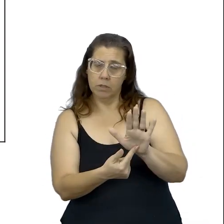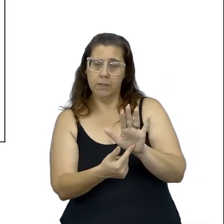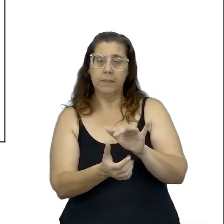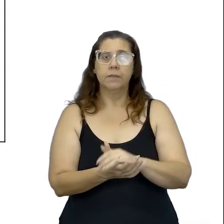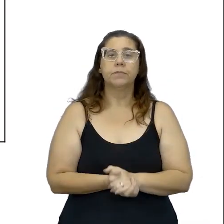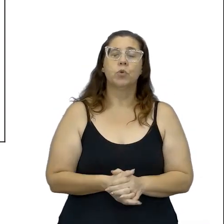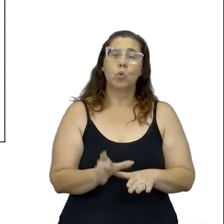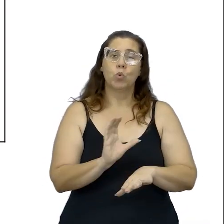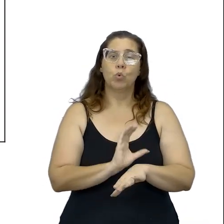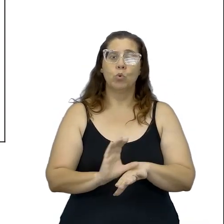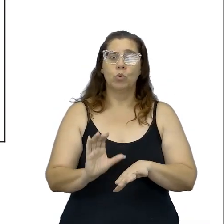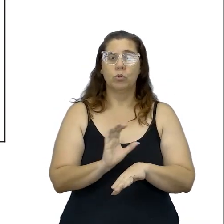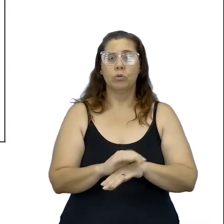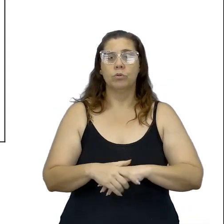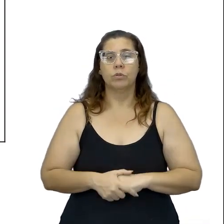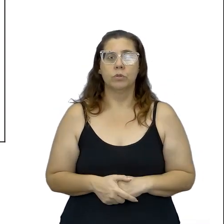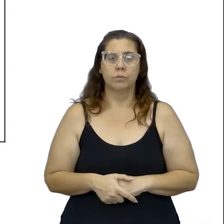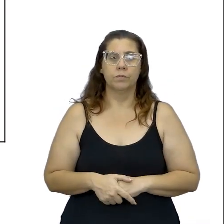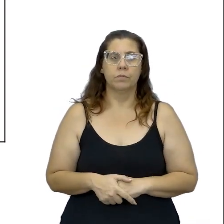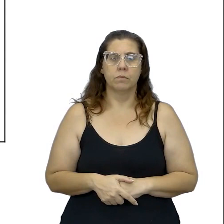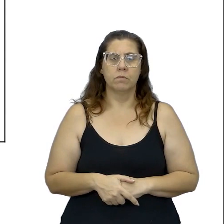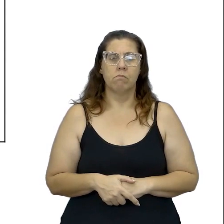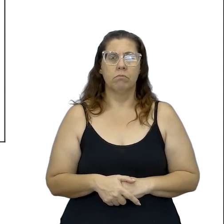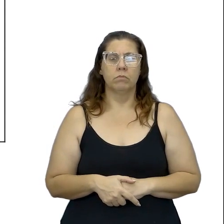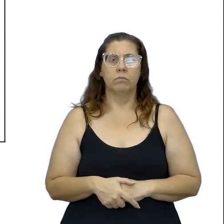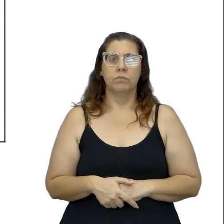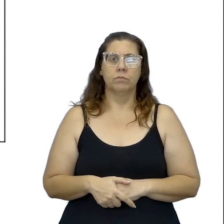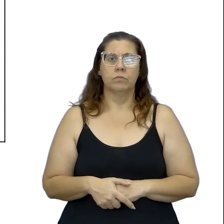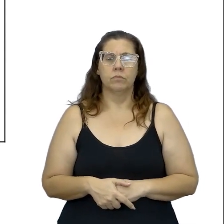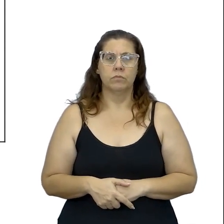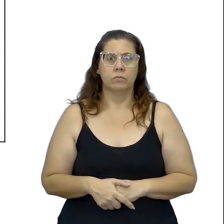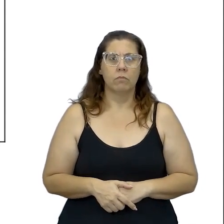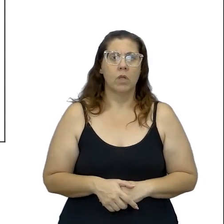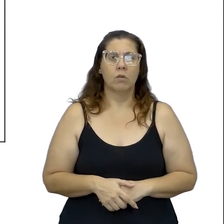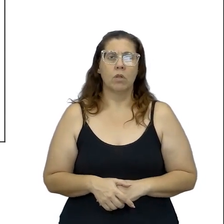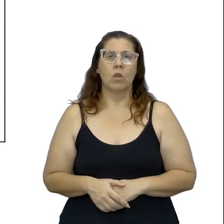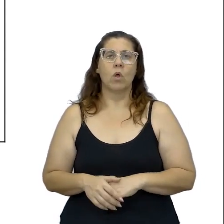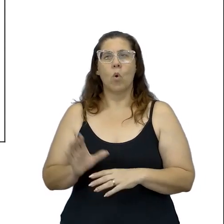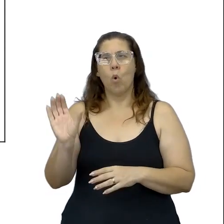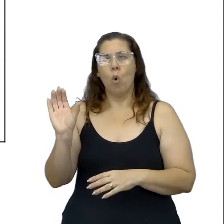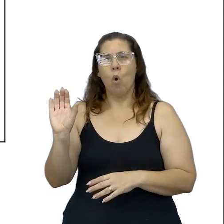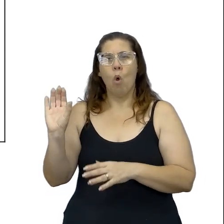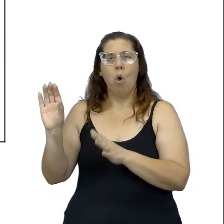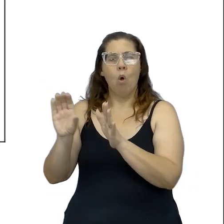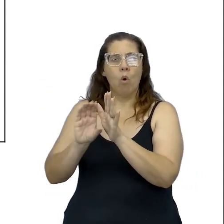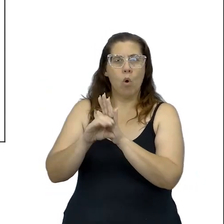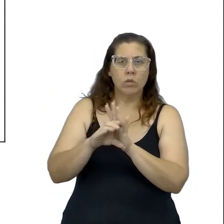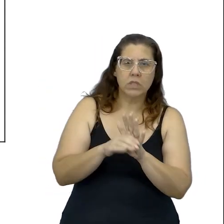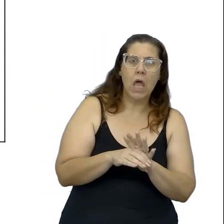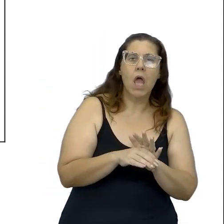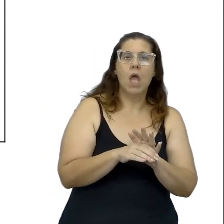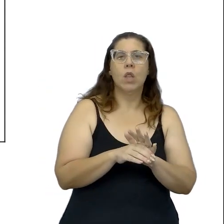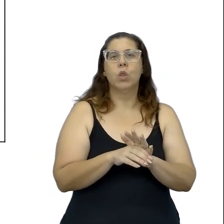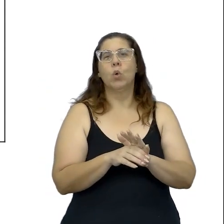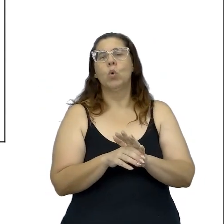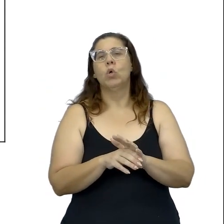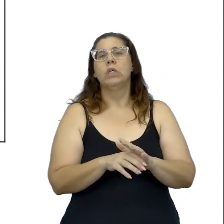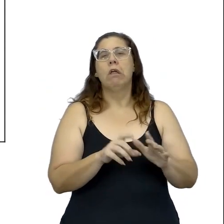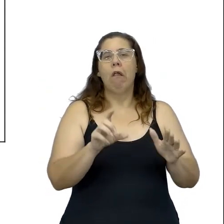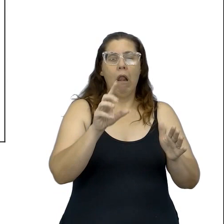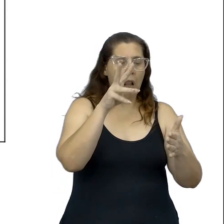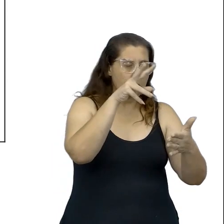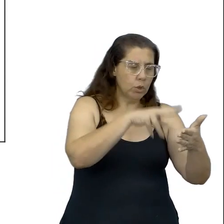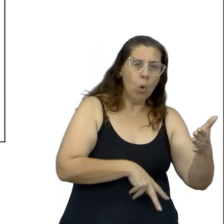formação, discutem os conceitos, né, que nós tratamos aqui sobre letramento e leitura. Será que todos têm